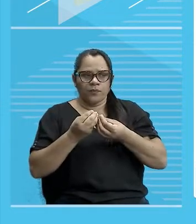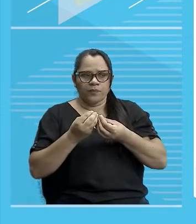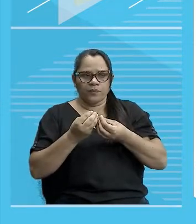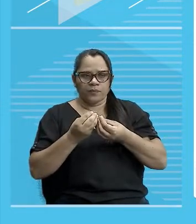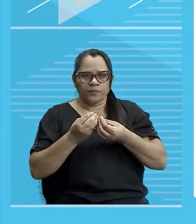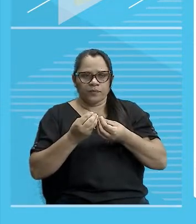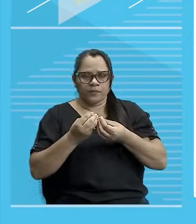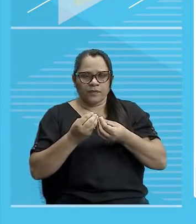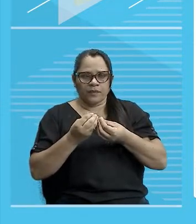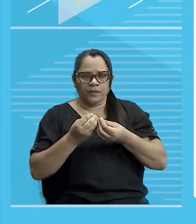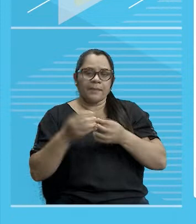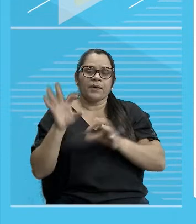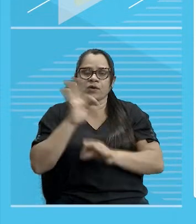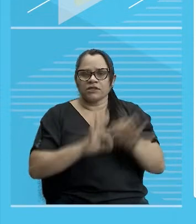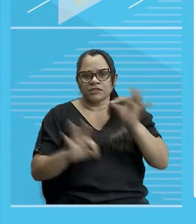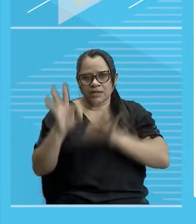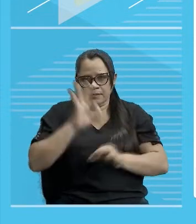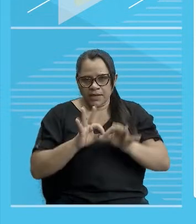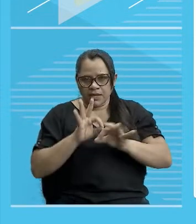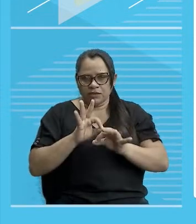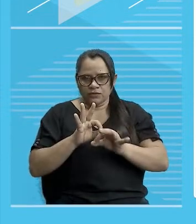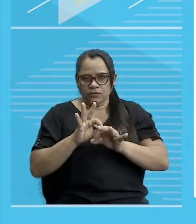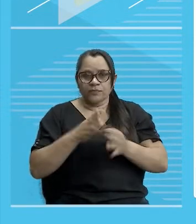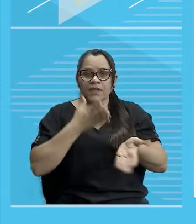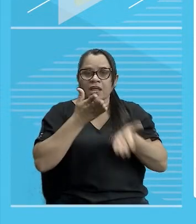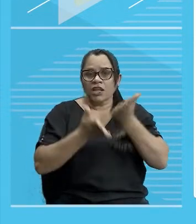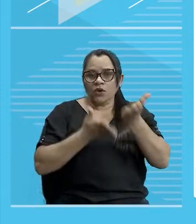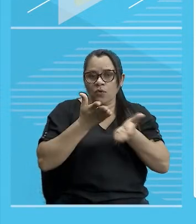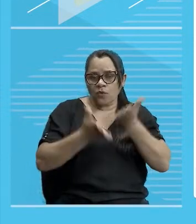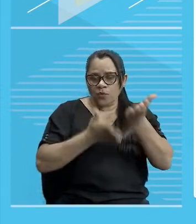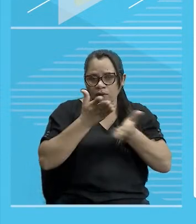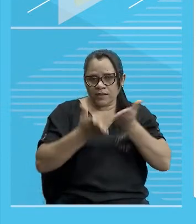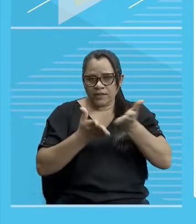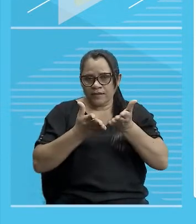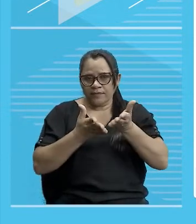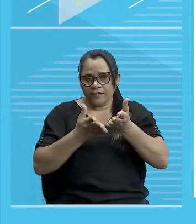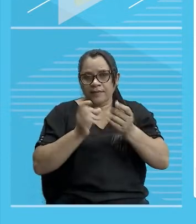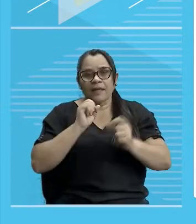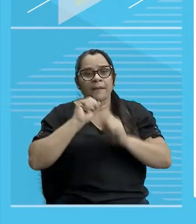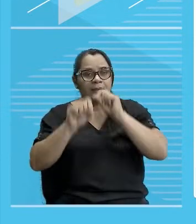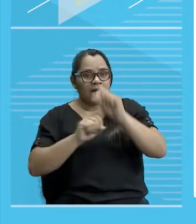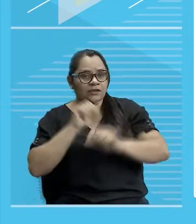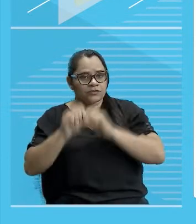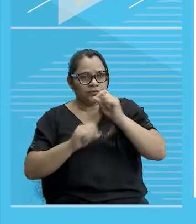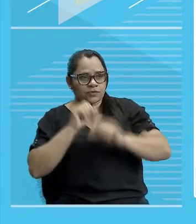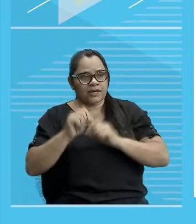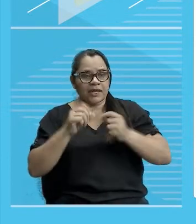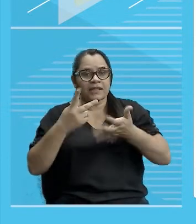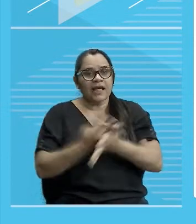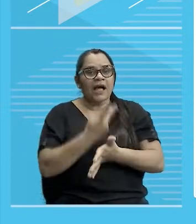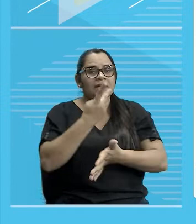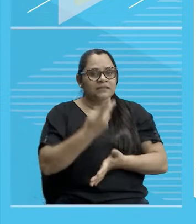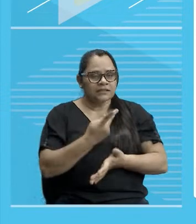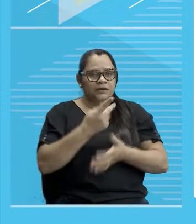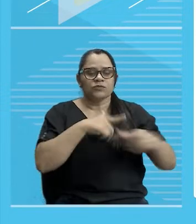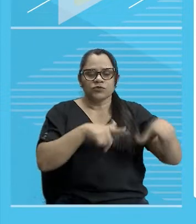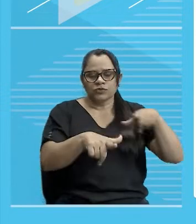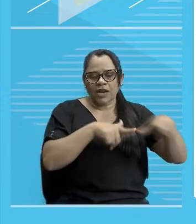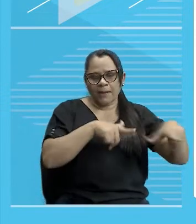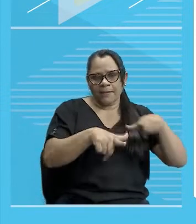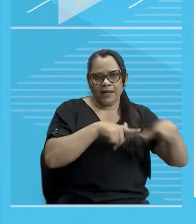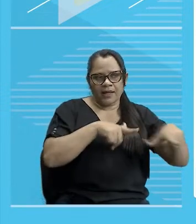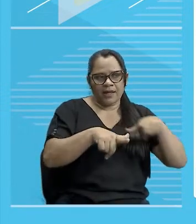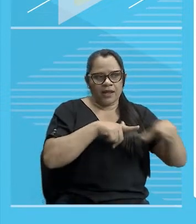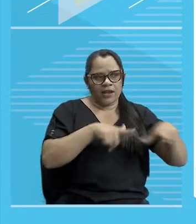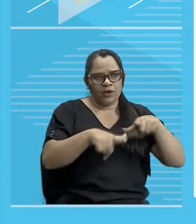planejamento operacional cuida da parte da ação ação colocar a mão na massa